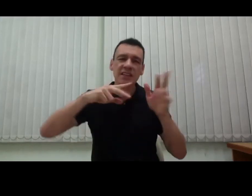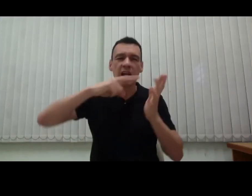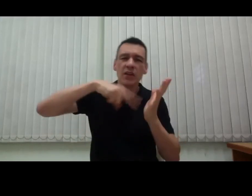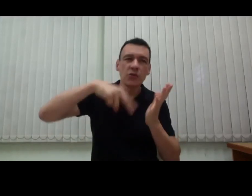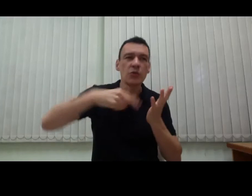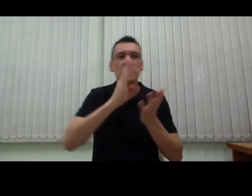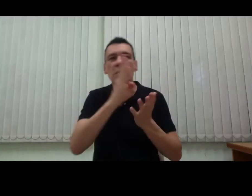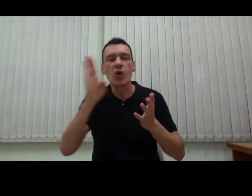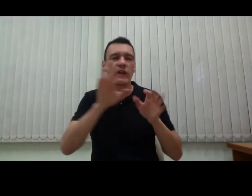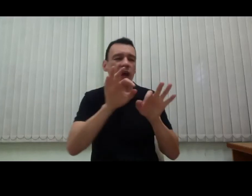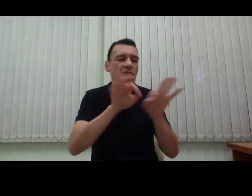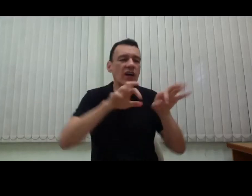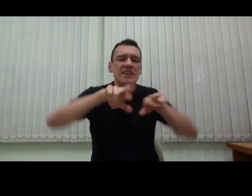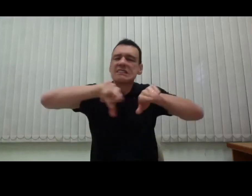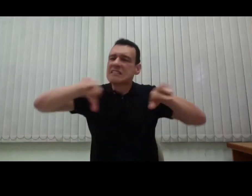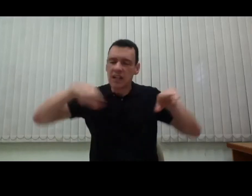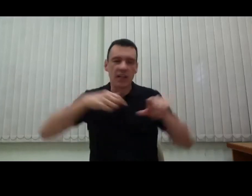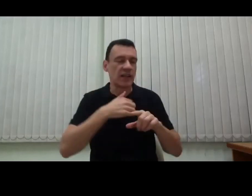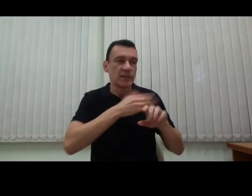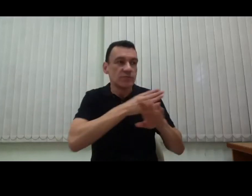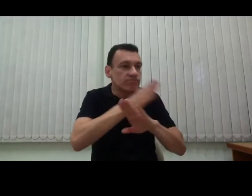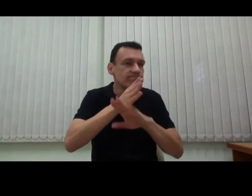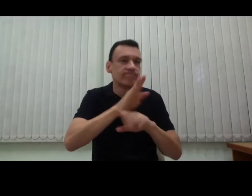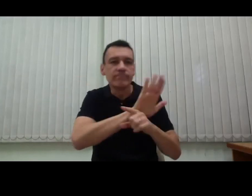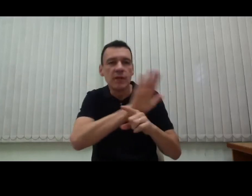leitura. Nessa experiência,